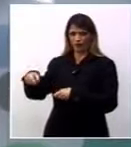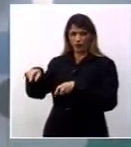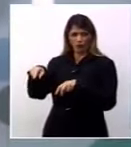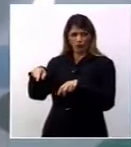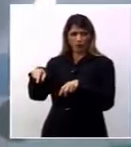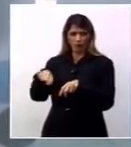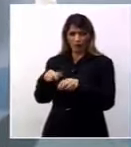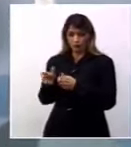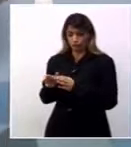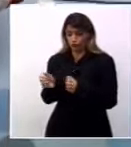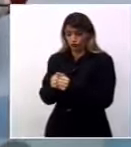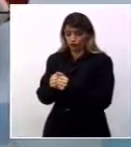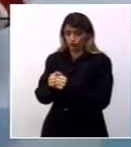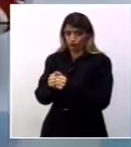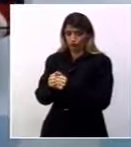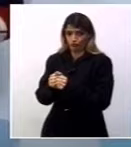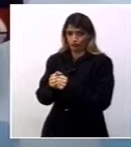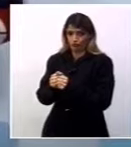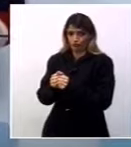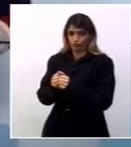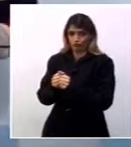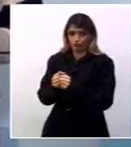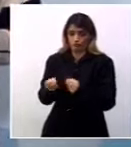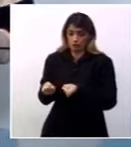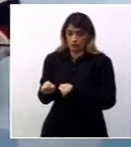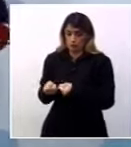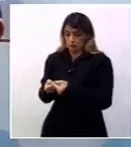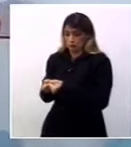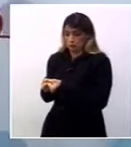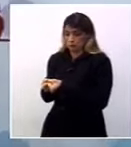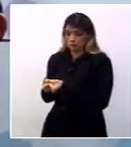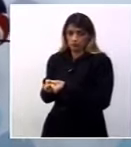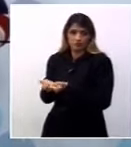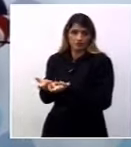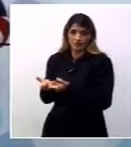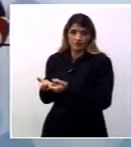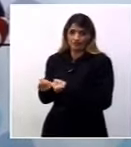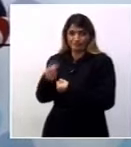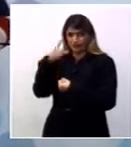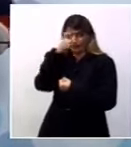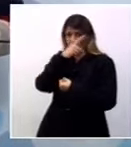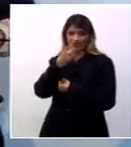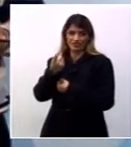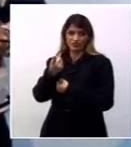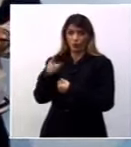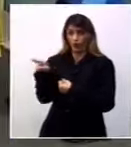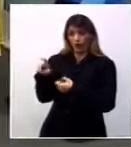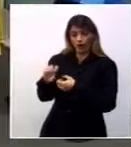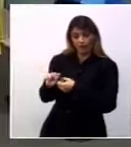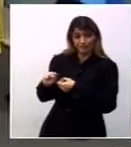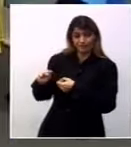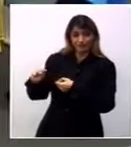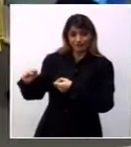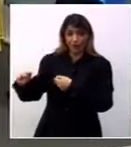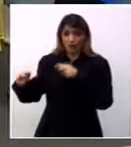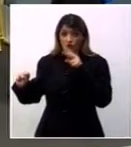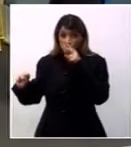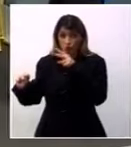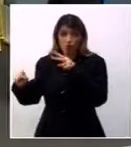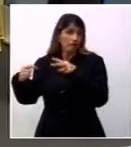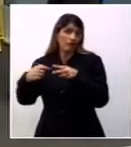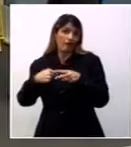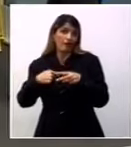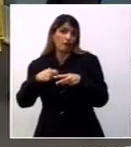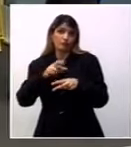do lado do outro. O que dificulta a minha posição na hora de puxar. Então, ele vai puxar e eu não vou ter como segurar e ele vai